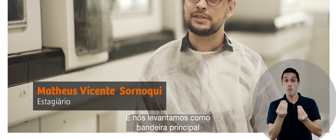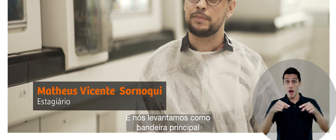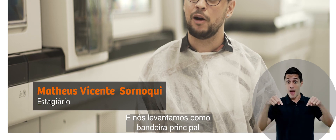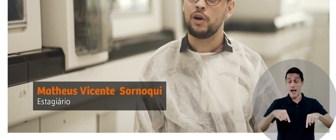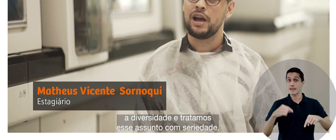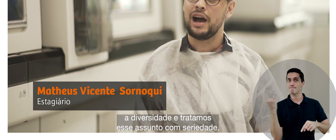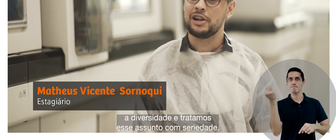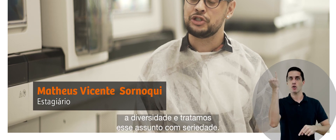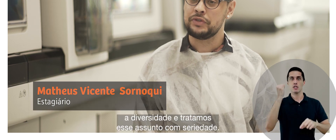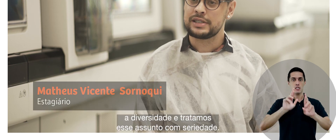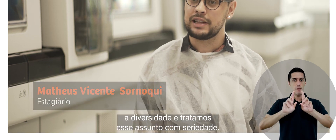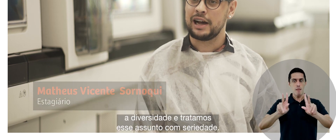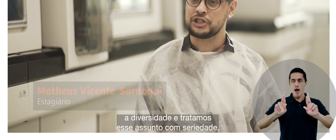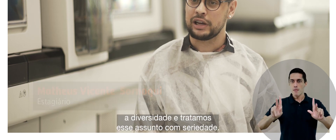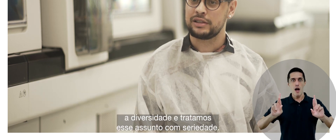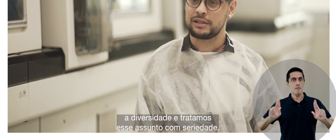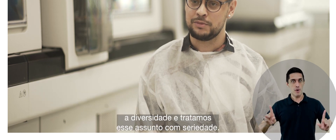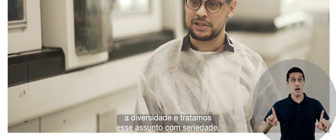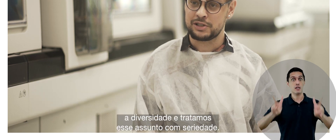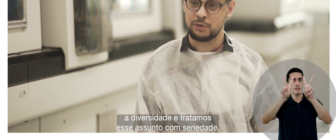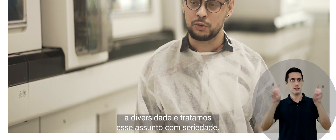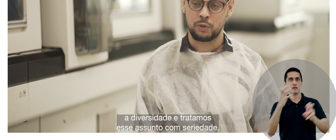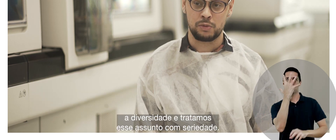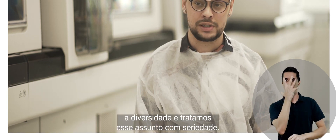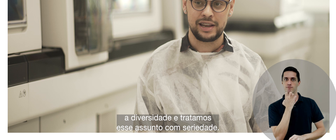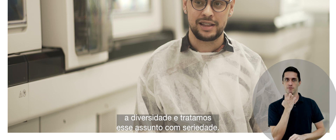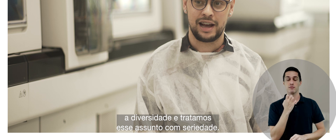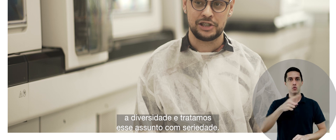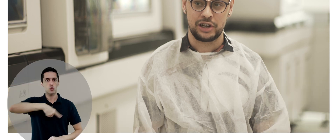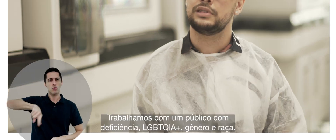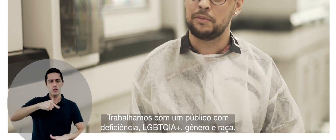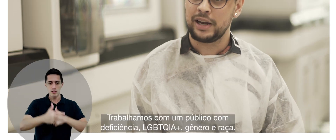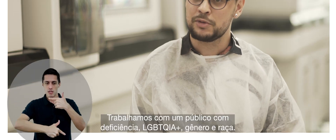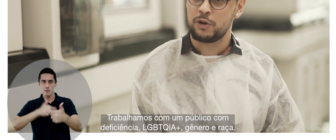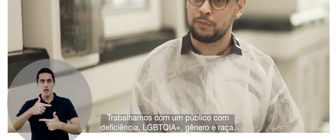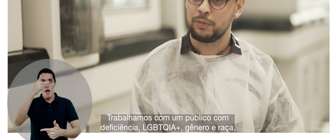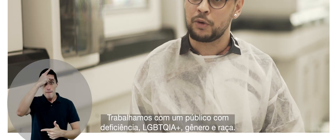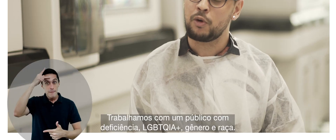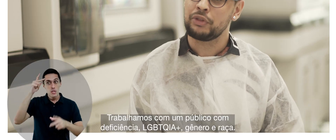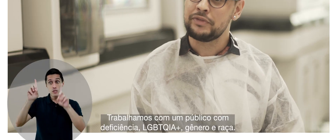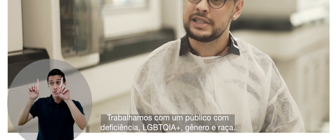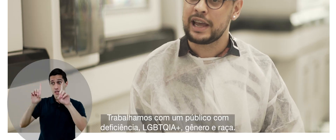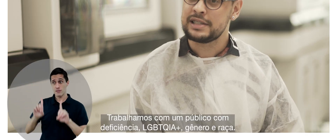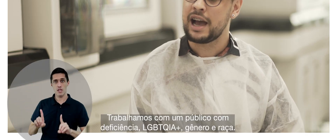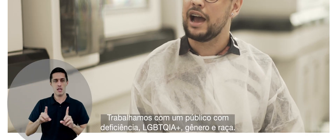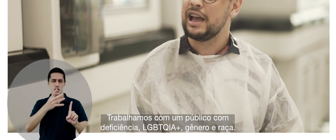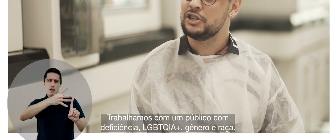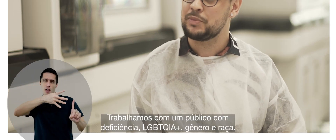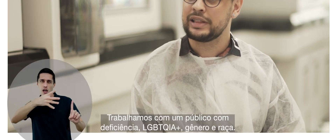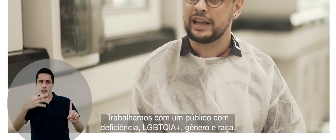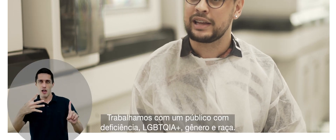bandeira principal a diversidade e tratamos esse assunto com seriedade. Trabalhamos com o público com deficiência